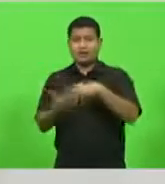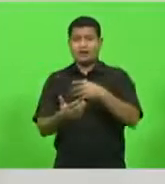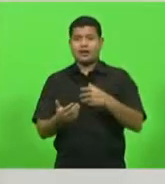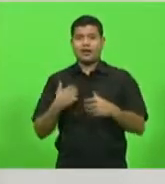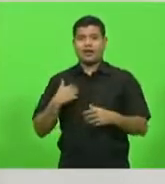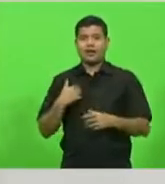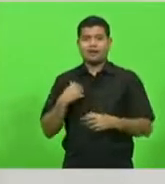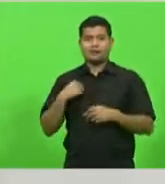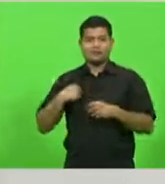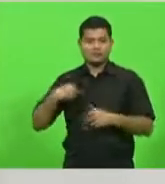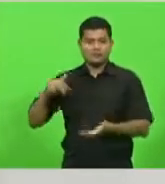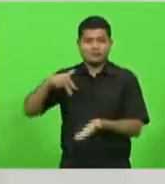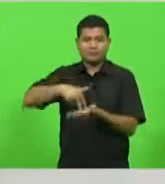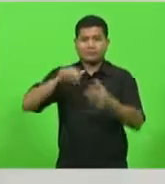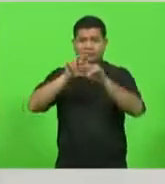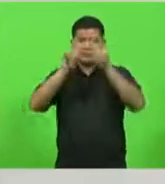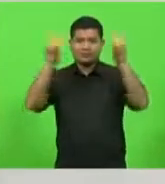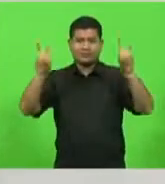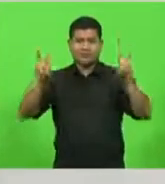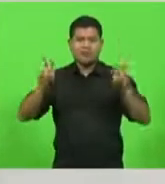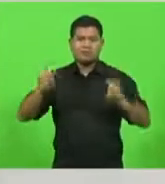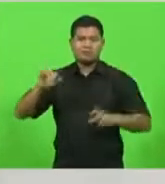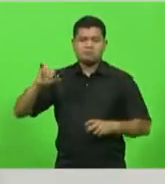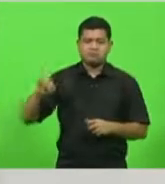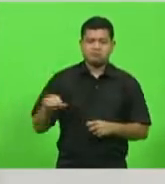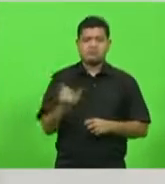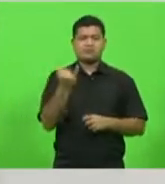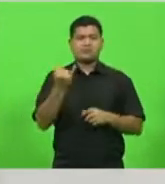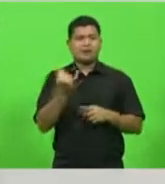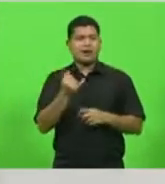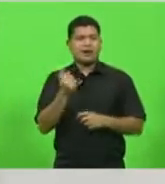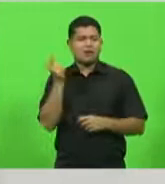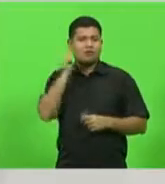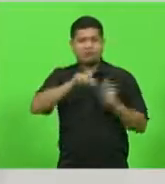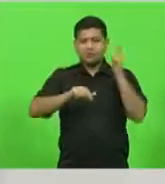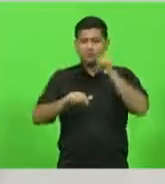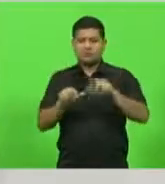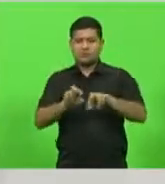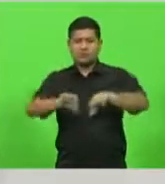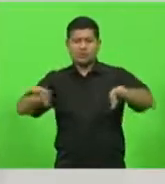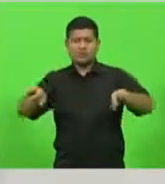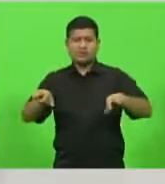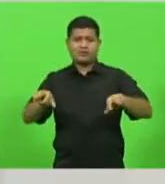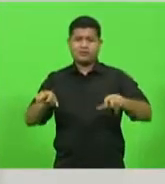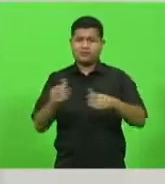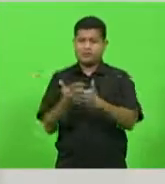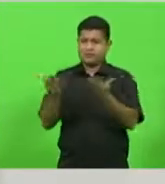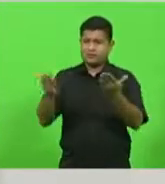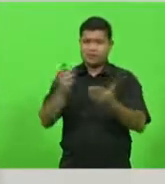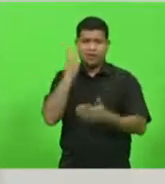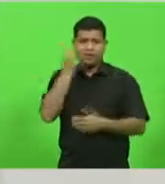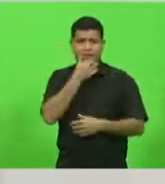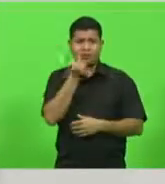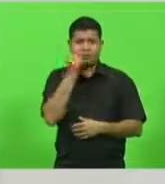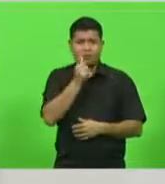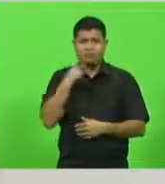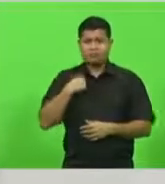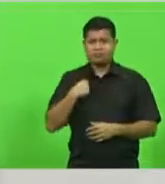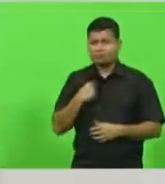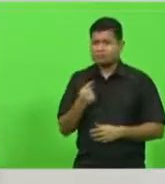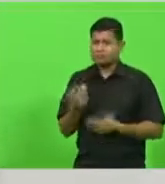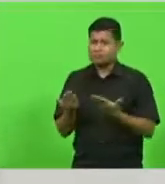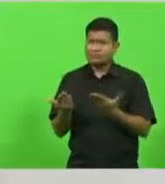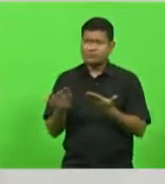oportunidades, provavelmente é isto que os senhores deputados e senhoras deputadas devem estar se perguntando ao ouvir